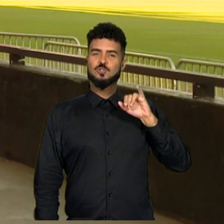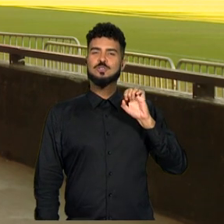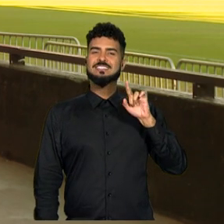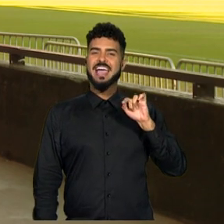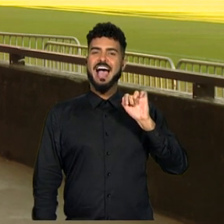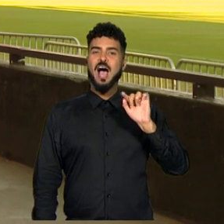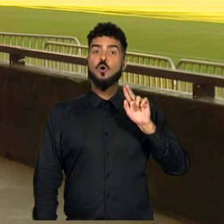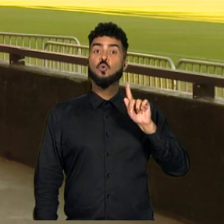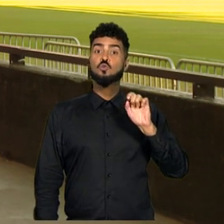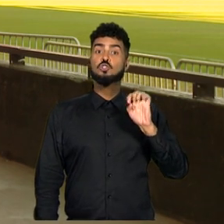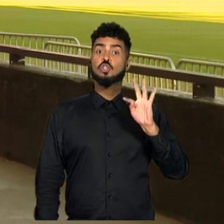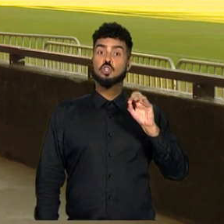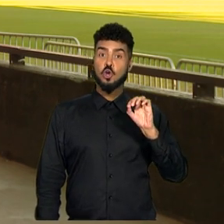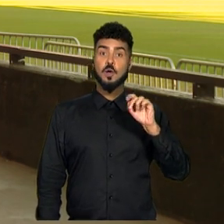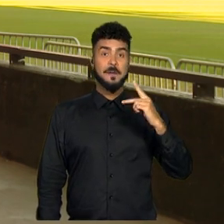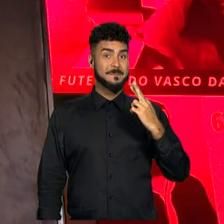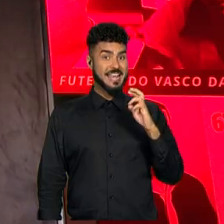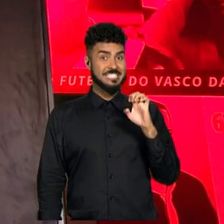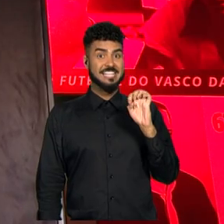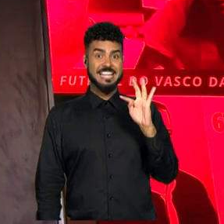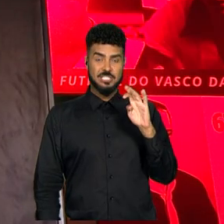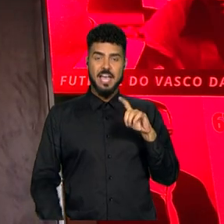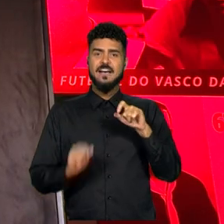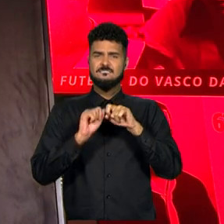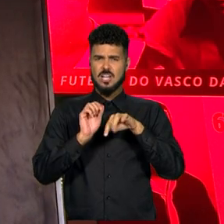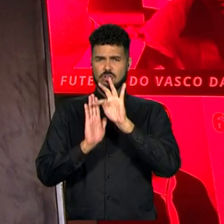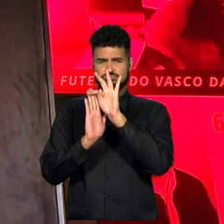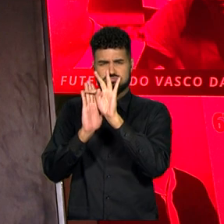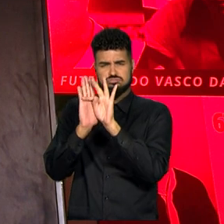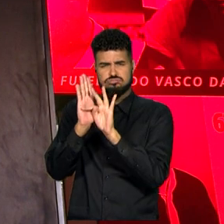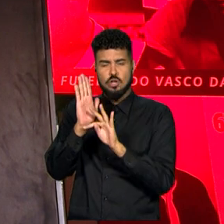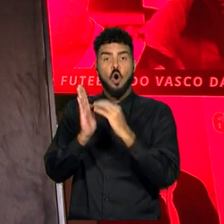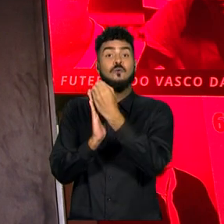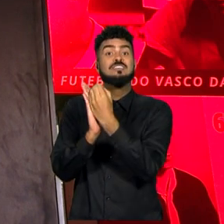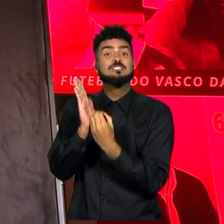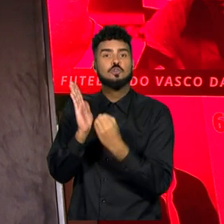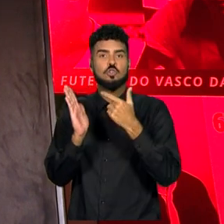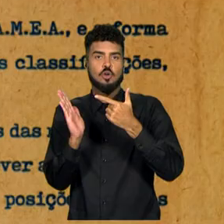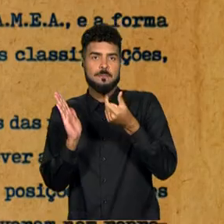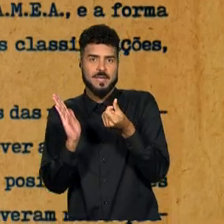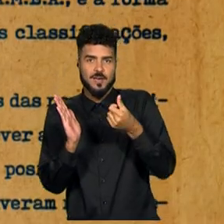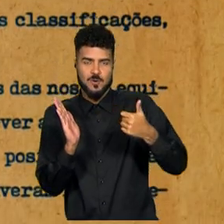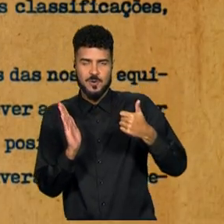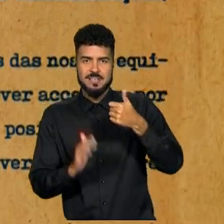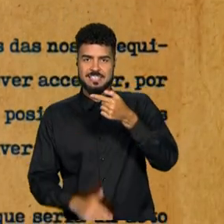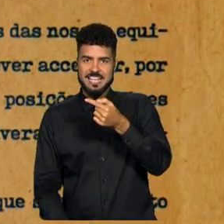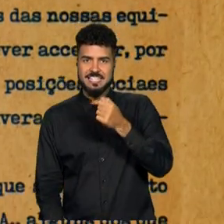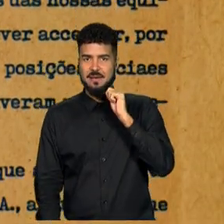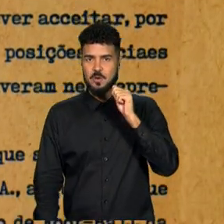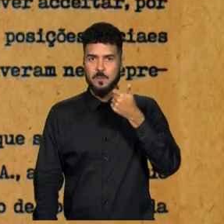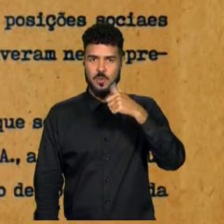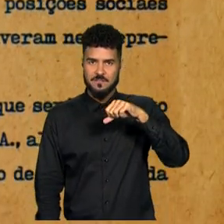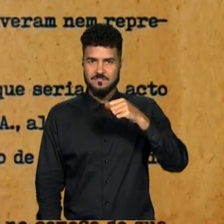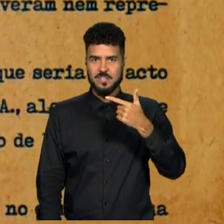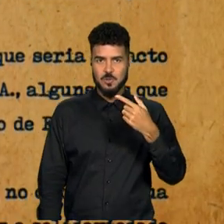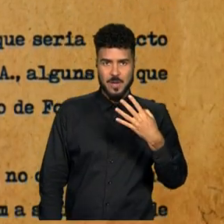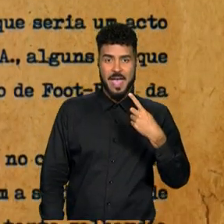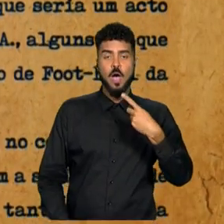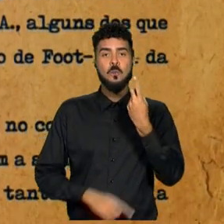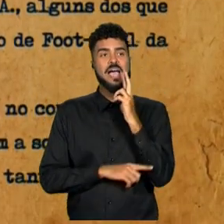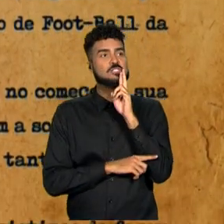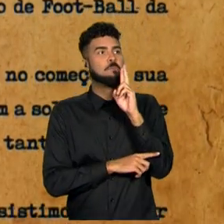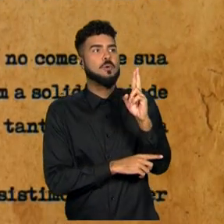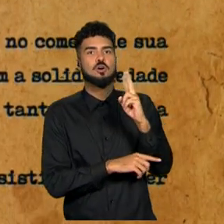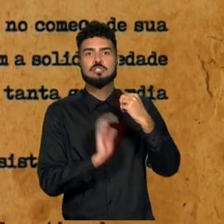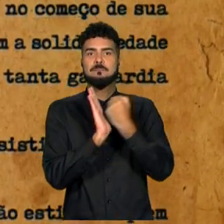Prestes, ele redige e assina um ofício, o ofício 261, de 7 de abril de 1924, a nossa resposta histórica,